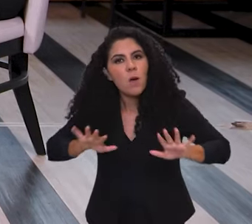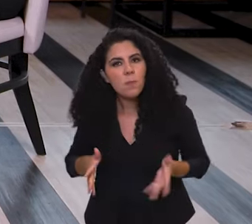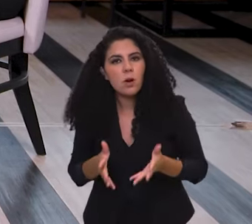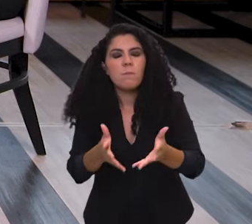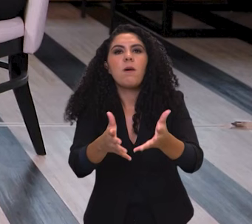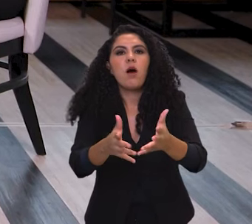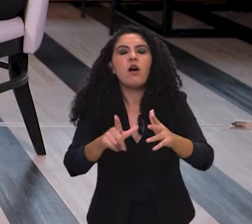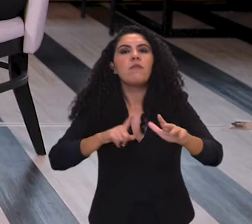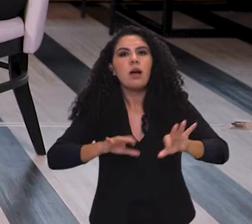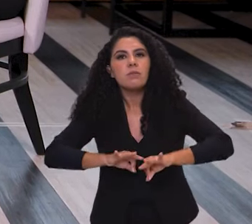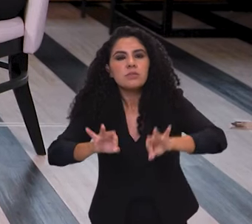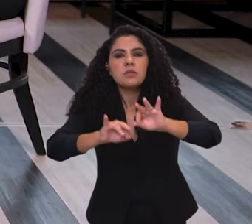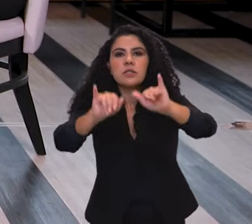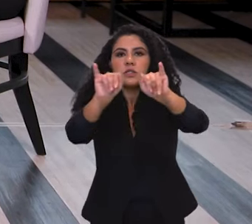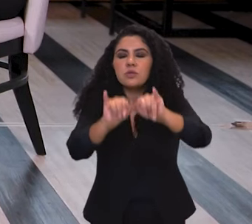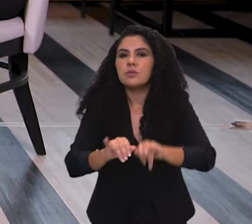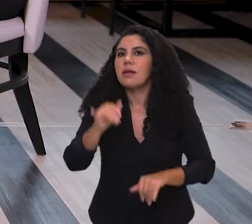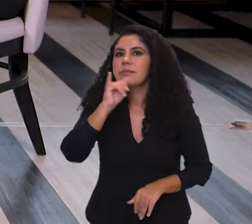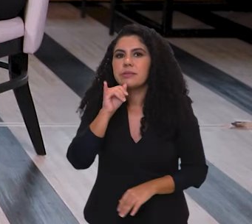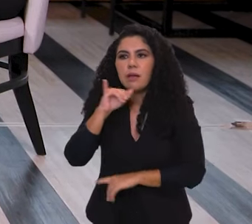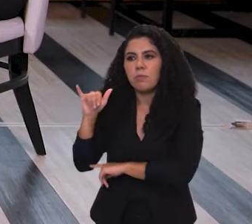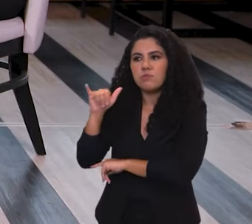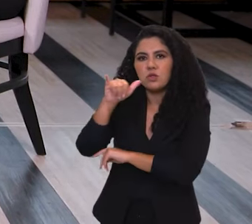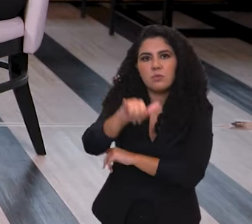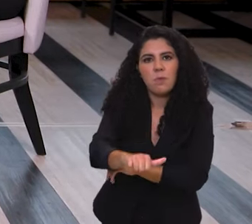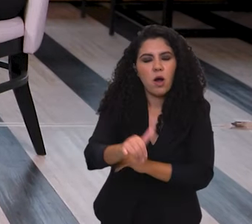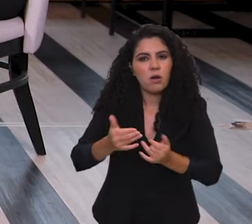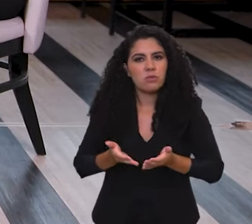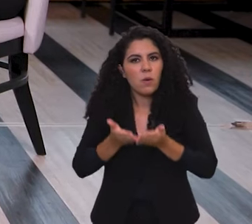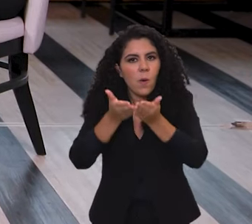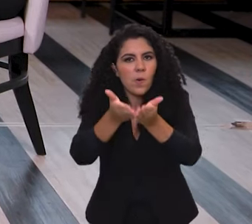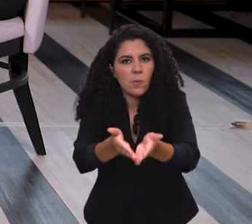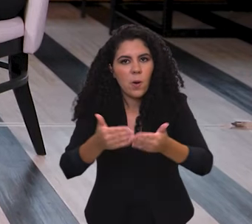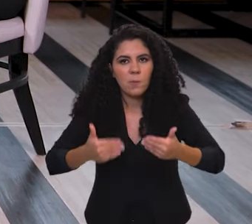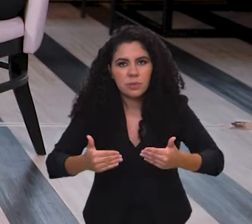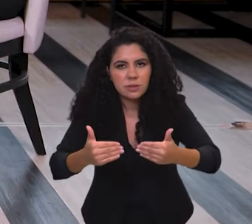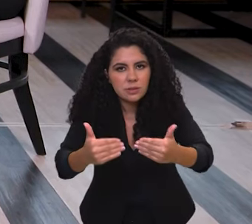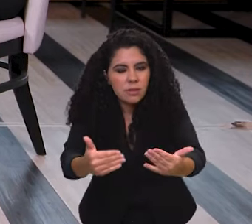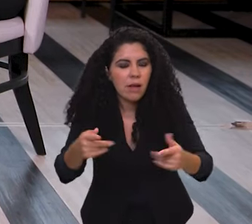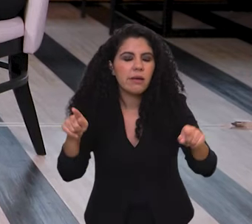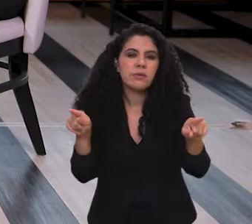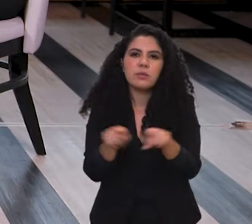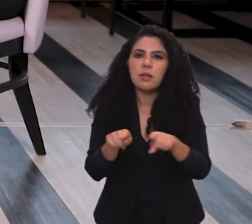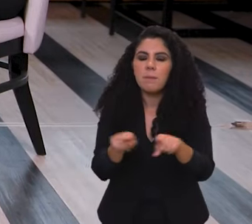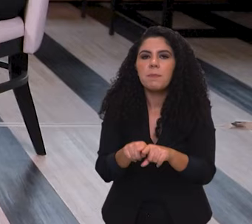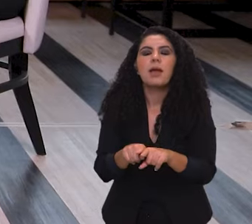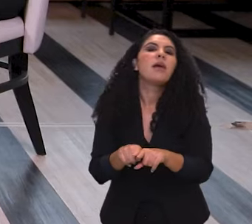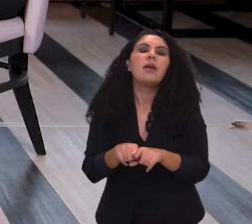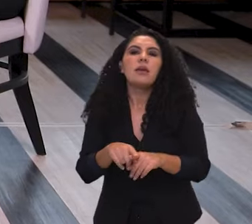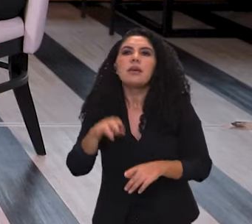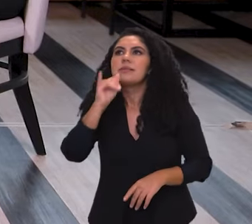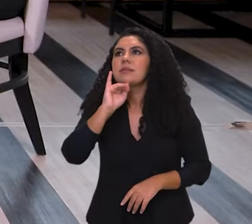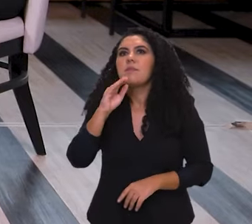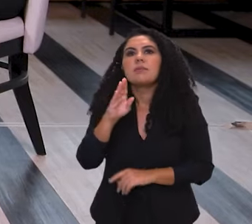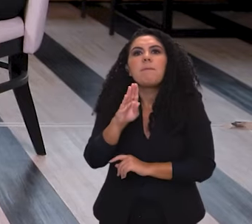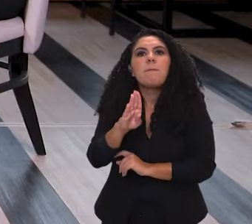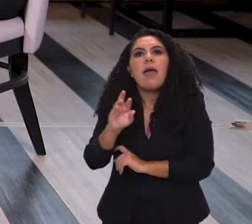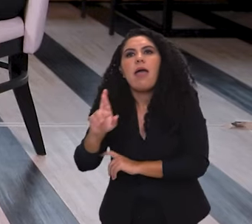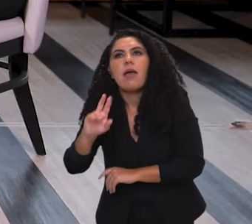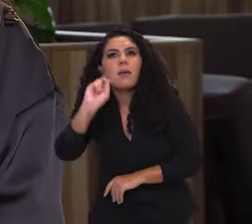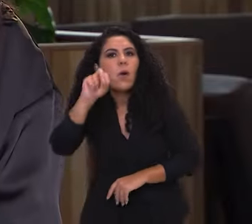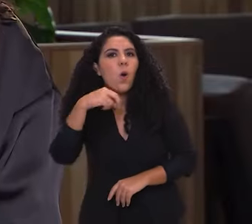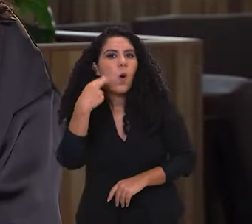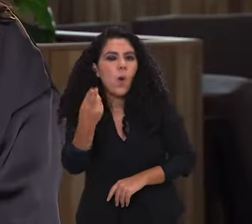infraestrutural. Ministério de Portos e Aeroportos, por exemplo, Ministério dos Transportes, por exemplo, se for no caso de uma BR, uma rodovia